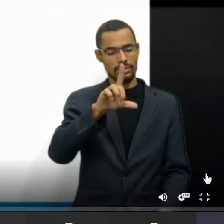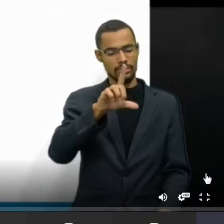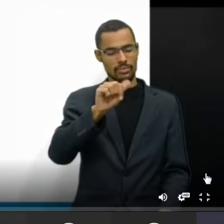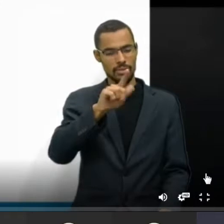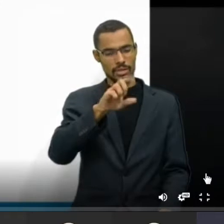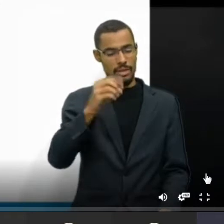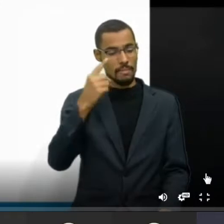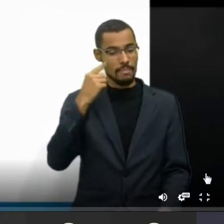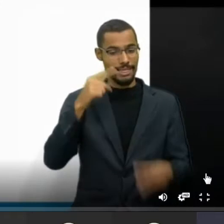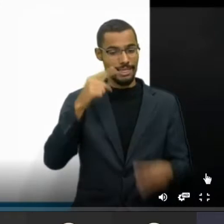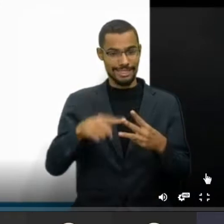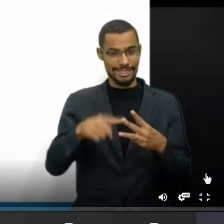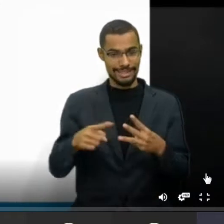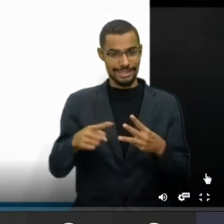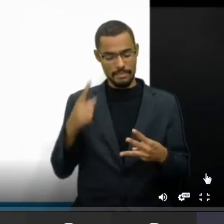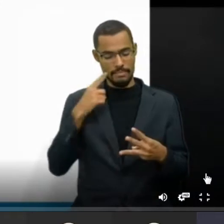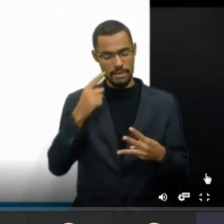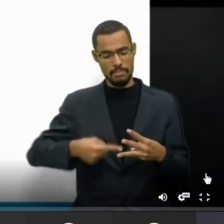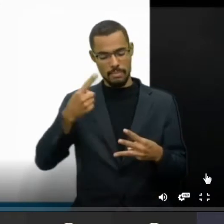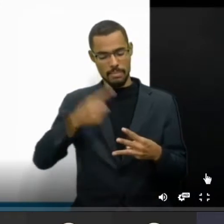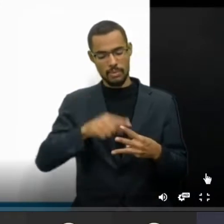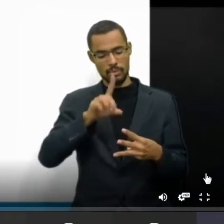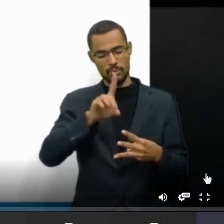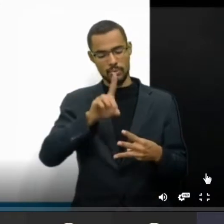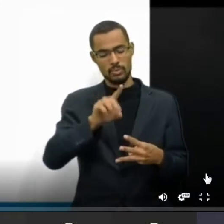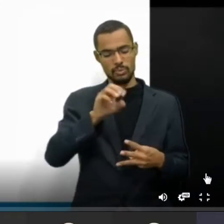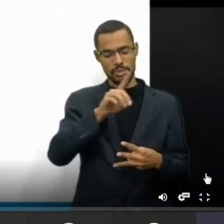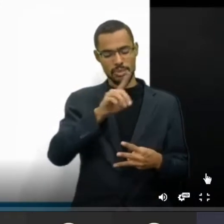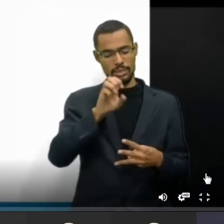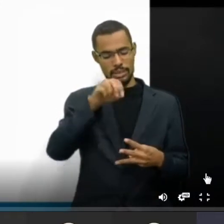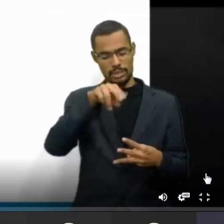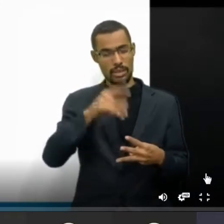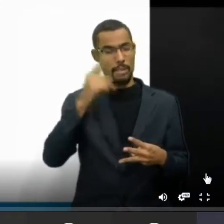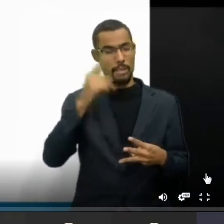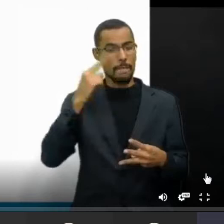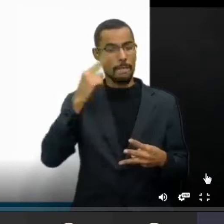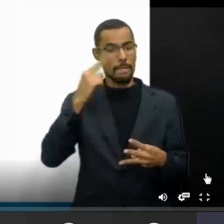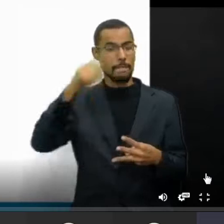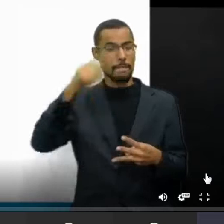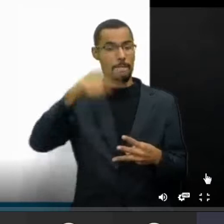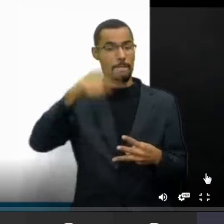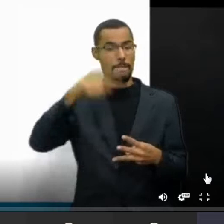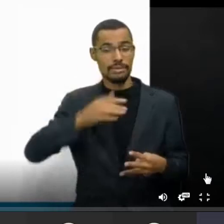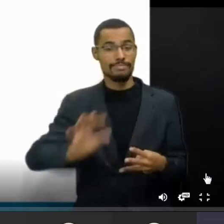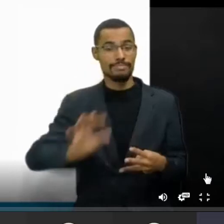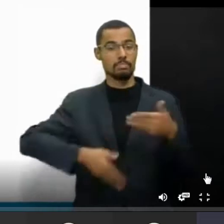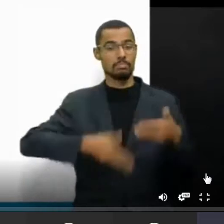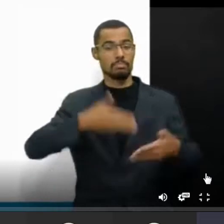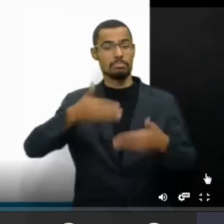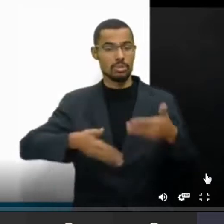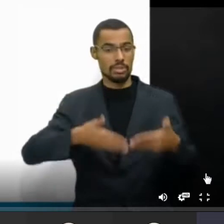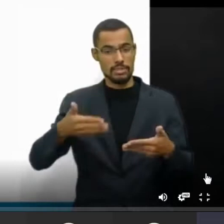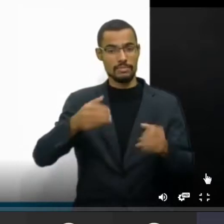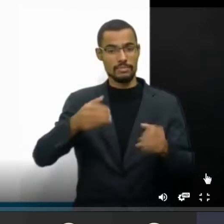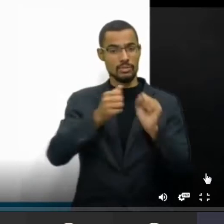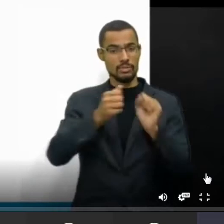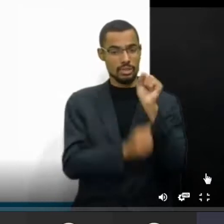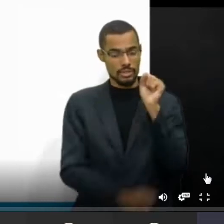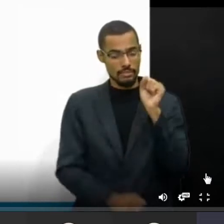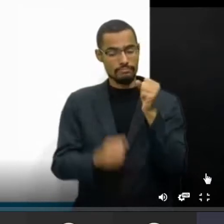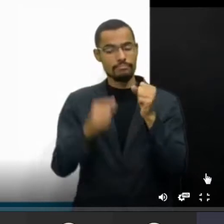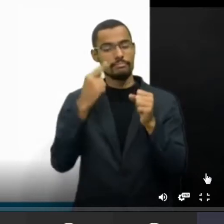primeira porção é formada pelo duodeno, que é onde ainda ocorre processos de digestão.